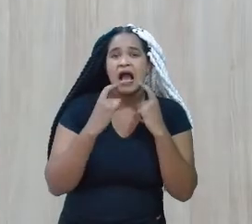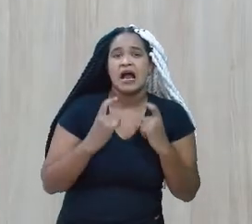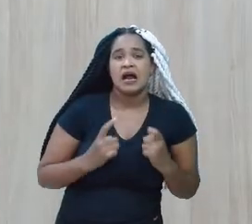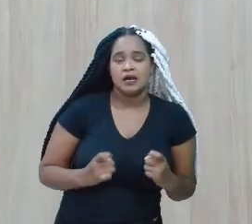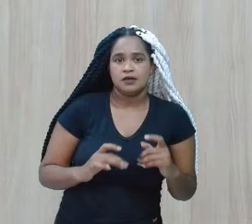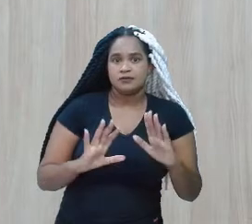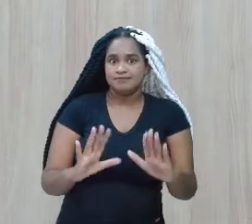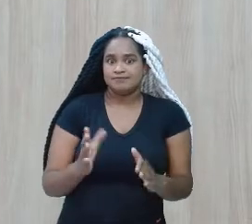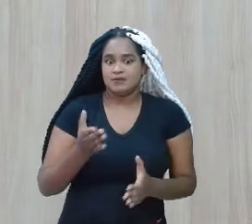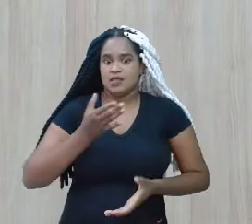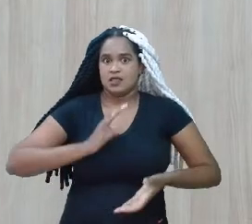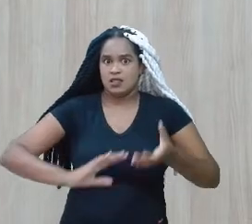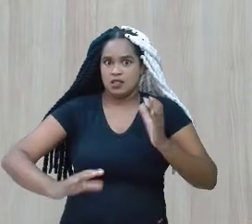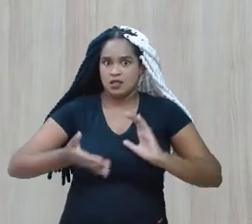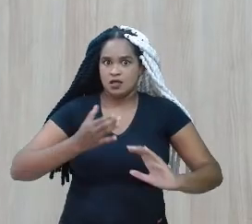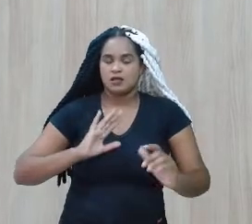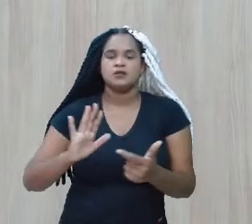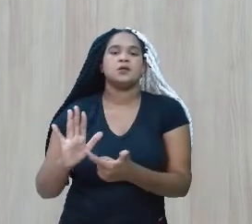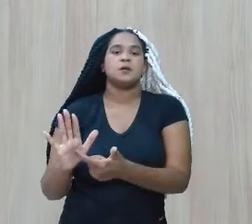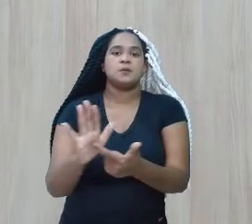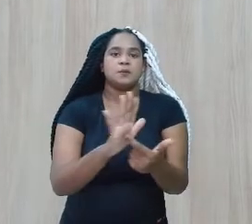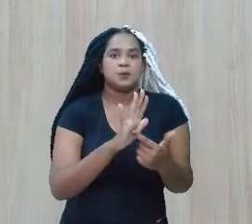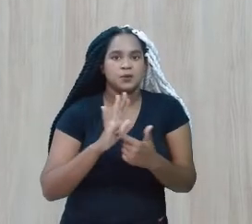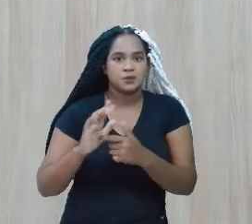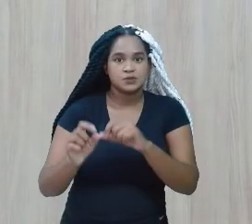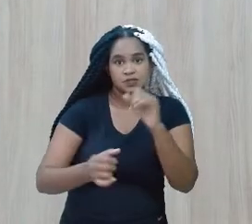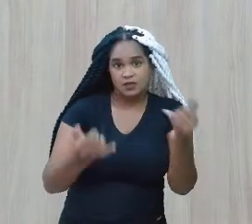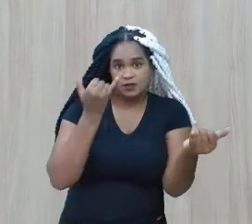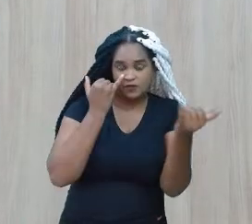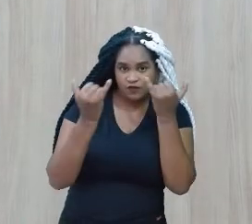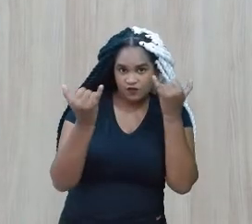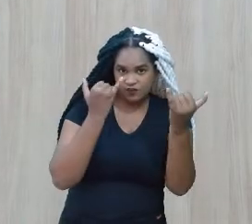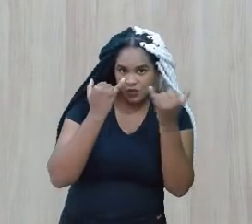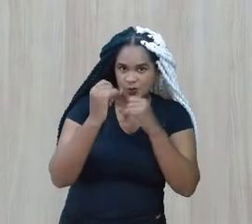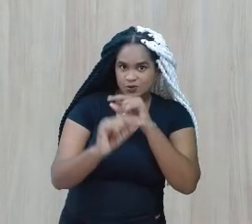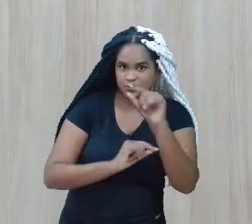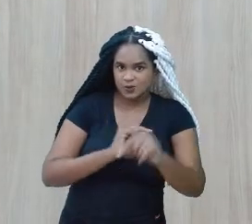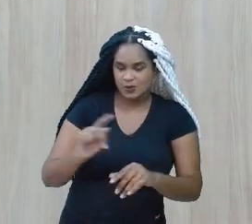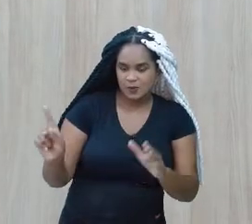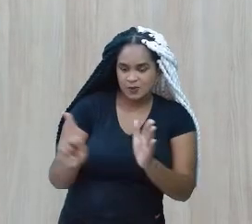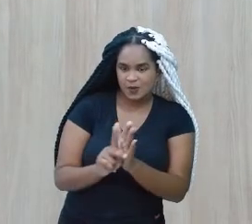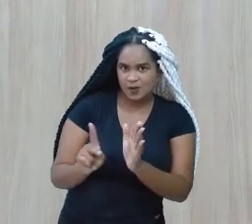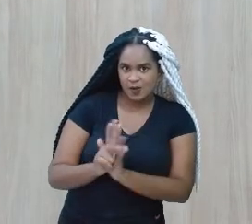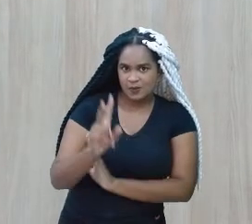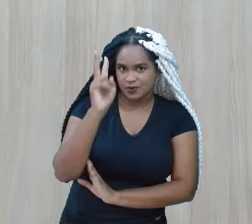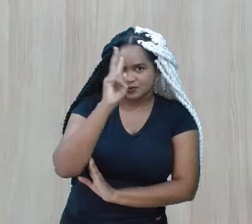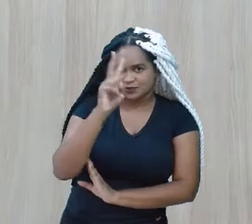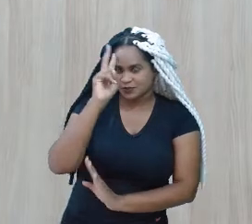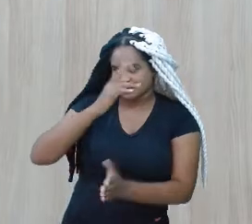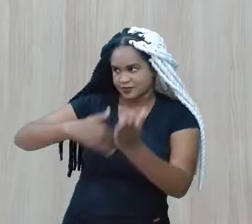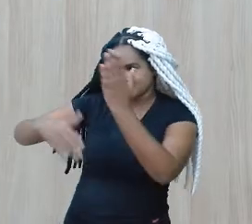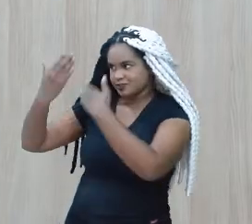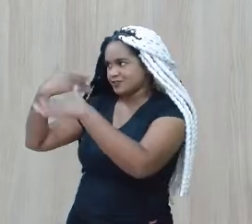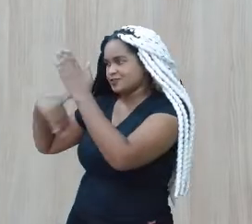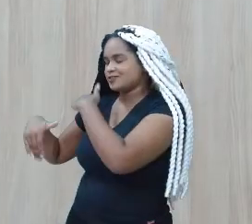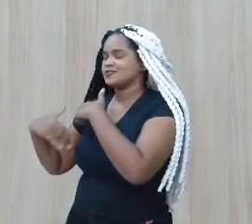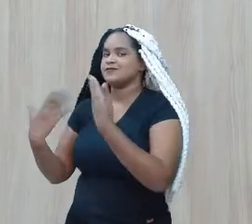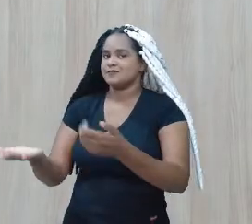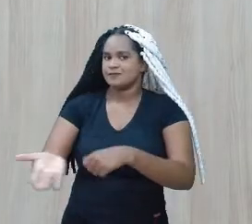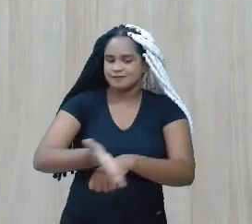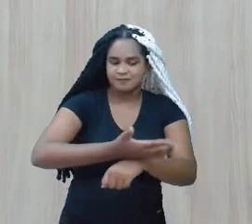lenda, ela traz para a gente informações históricas, não é, minha gente? Então, nesta praça